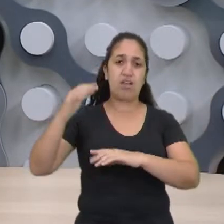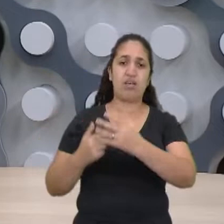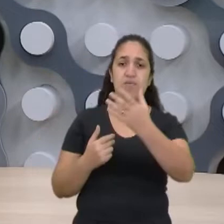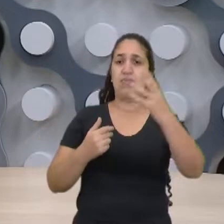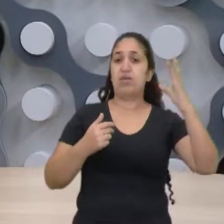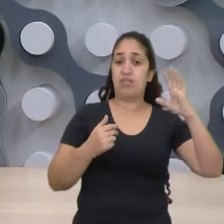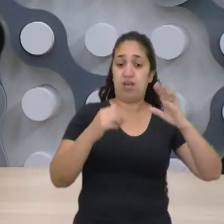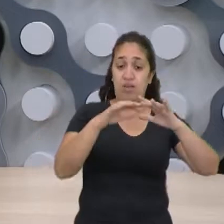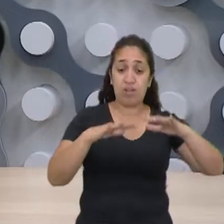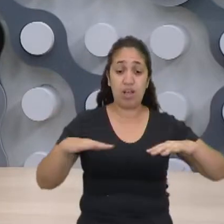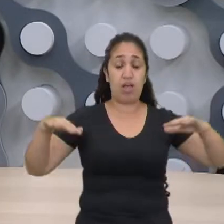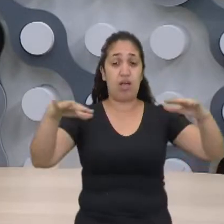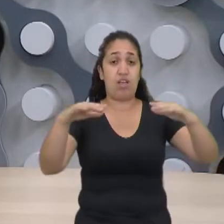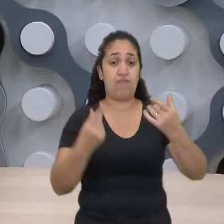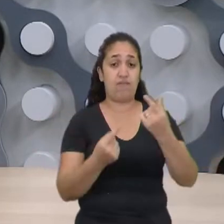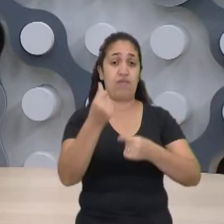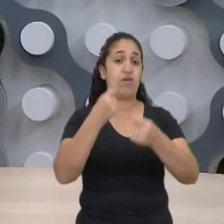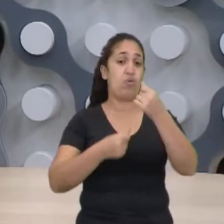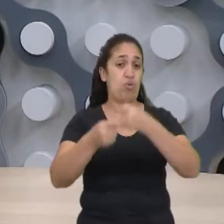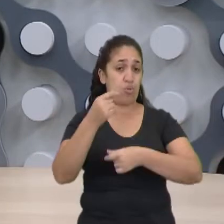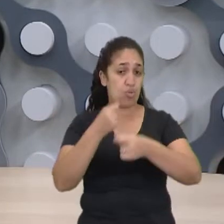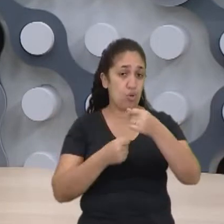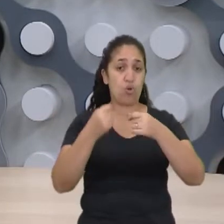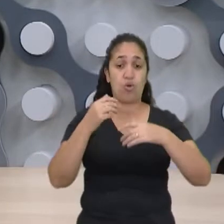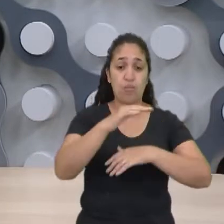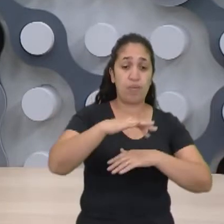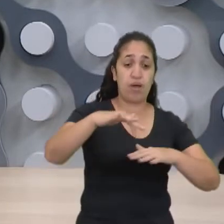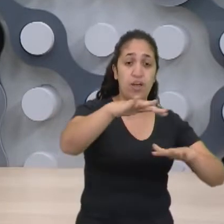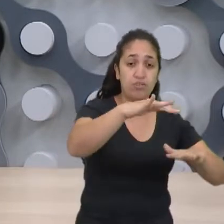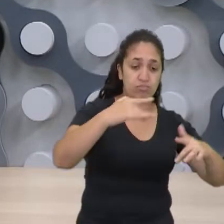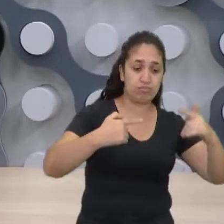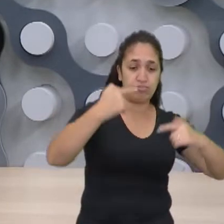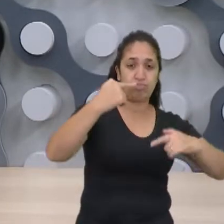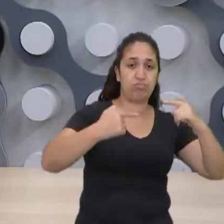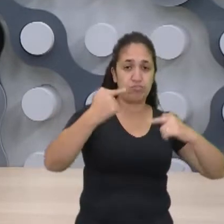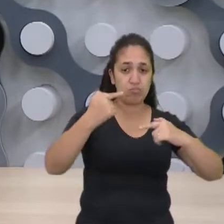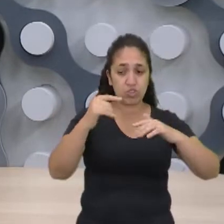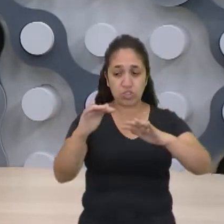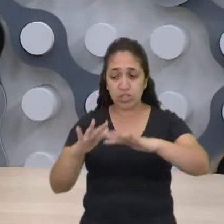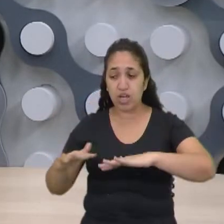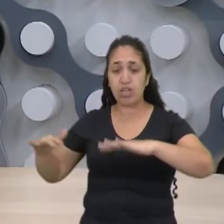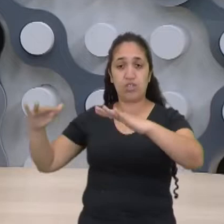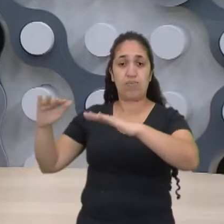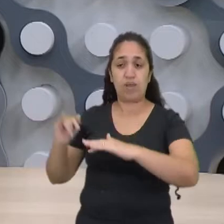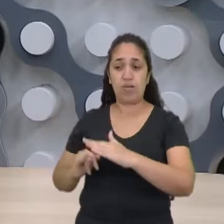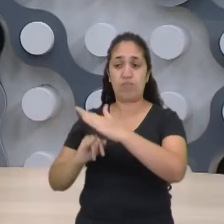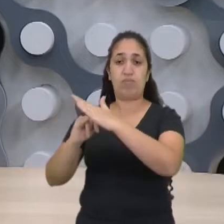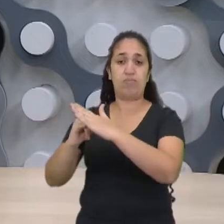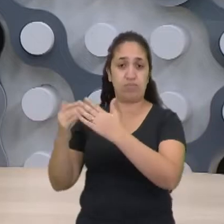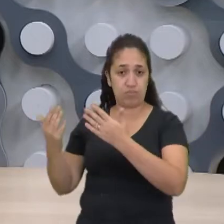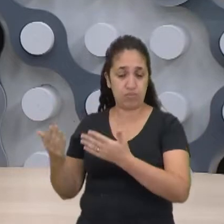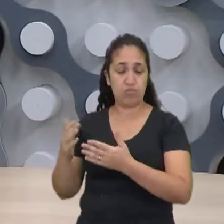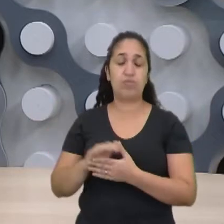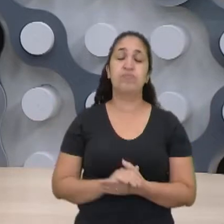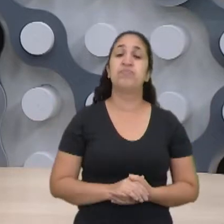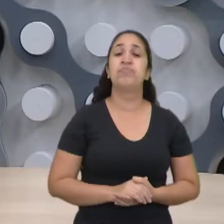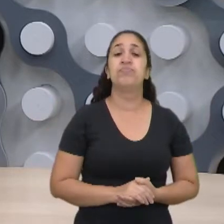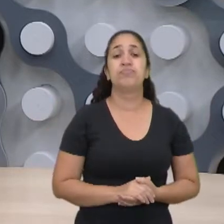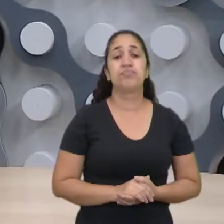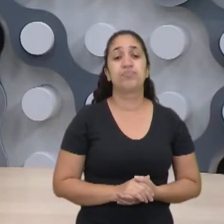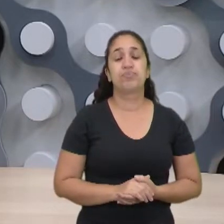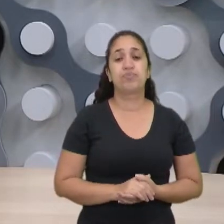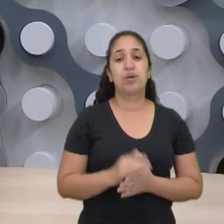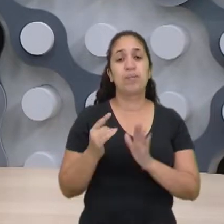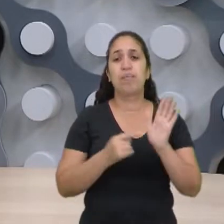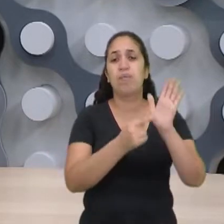dimensão econômica, a dimensão política, a dimensão institucional, né, chegando aí, né,